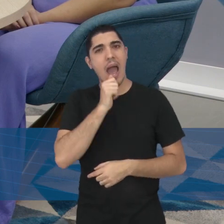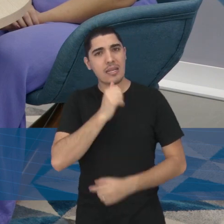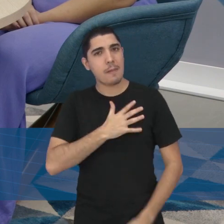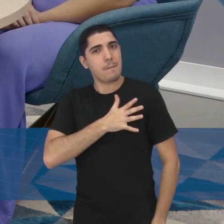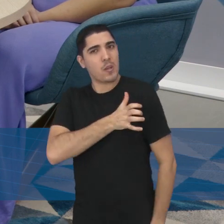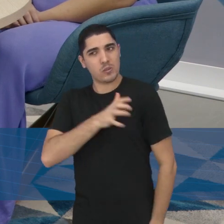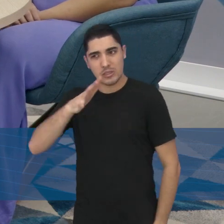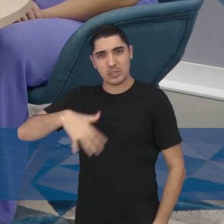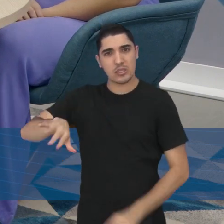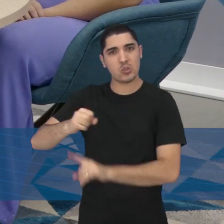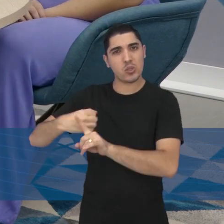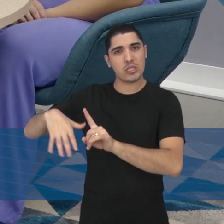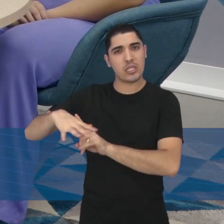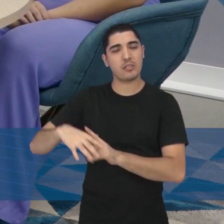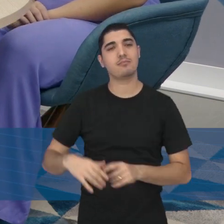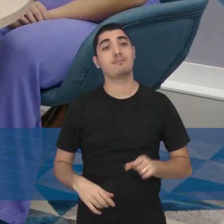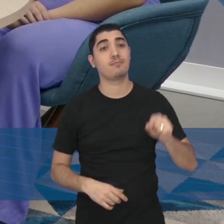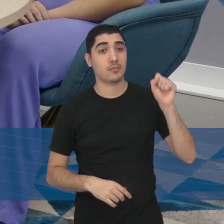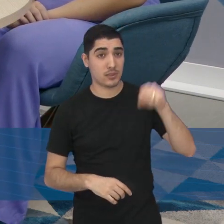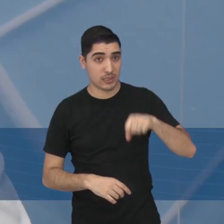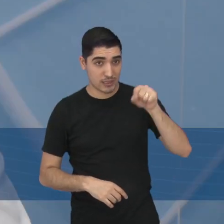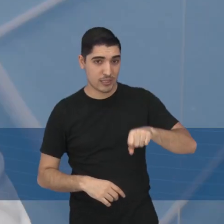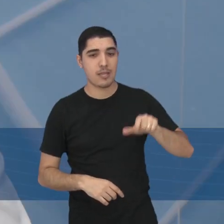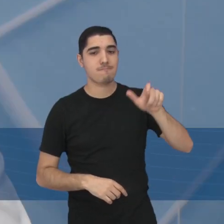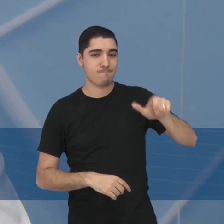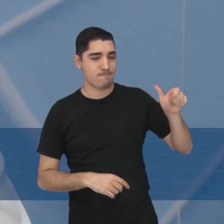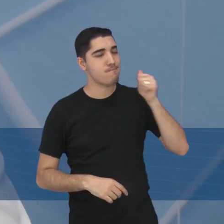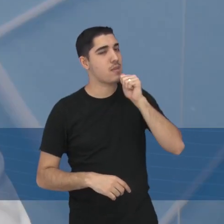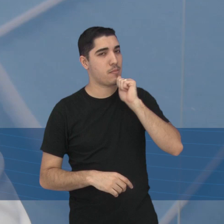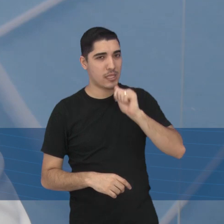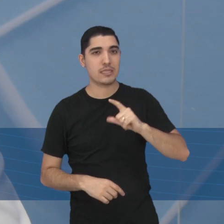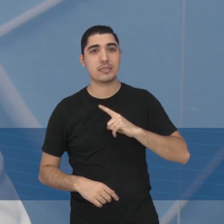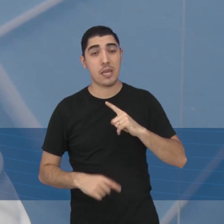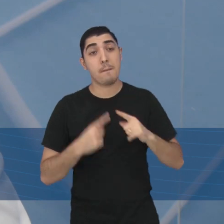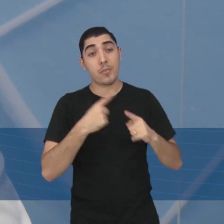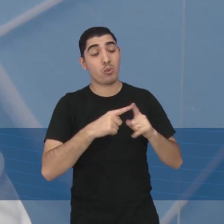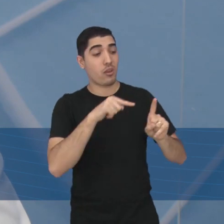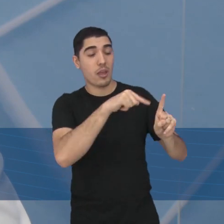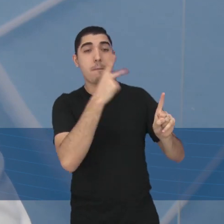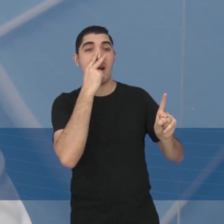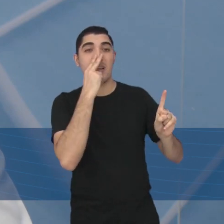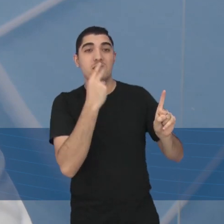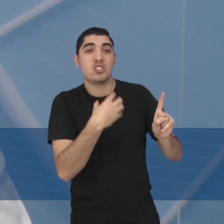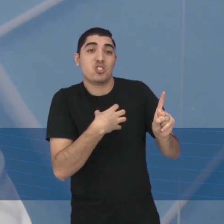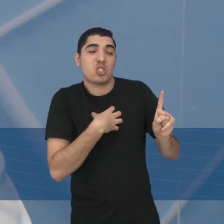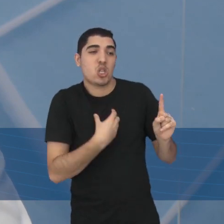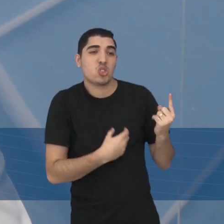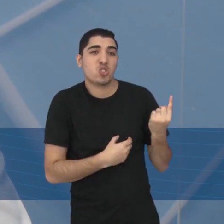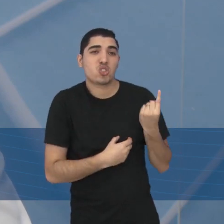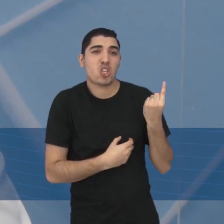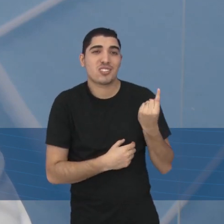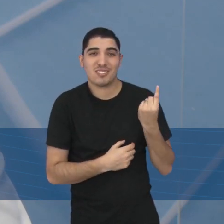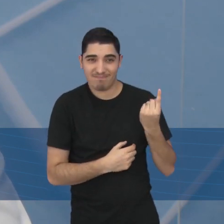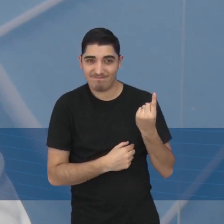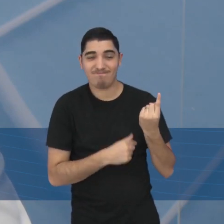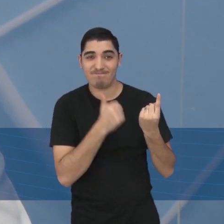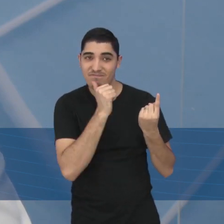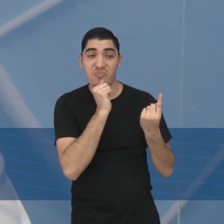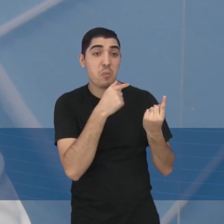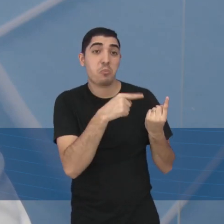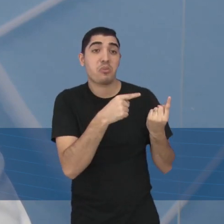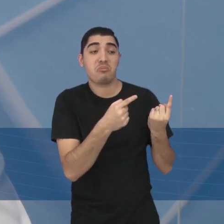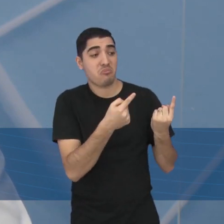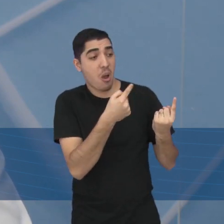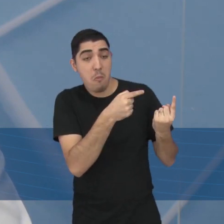preconceito da sociedade, né? Sim, para essas mães, porque elas acabam ficando sozinhas, né? Elas não têm